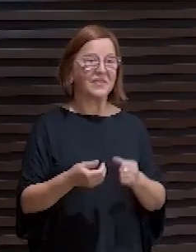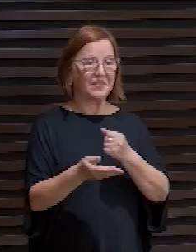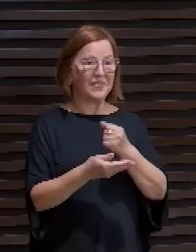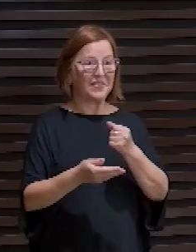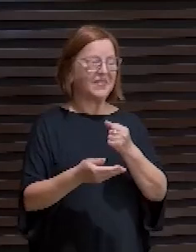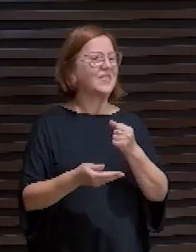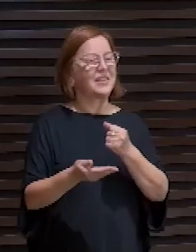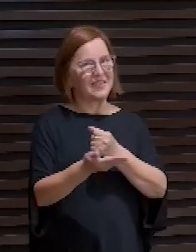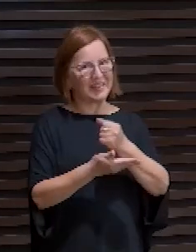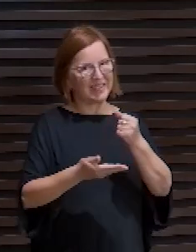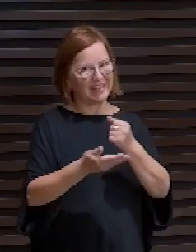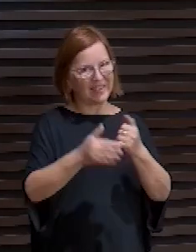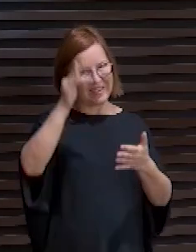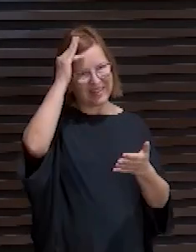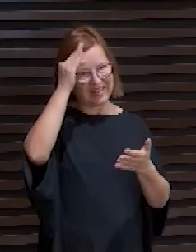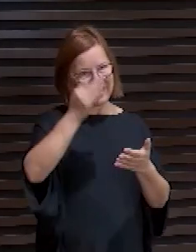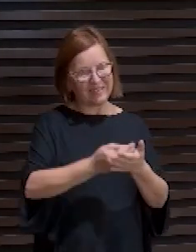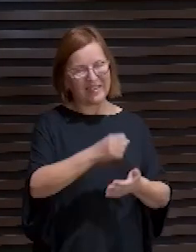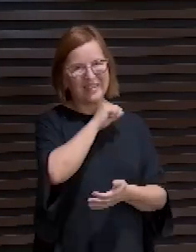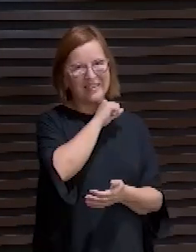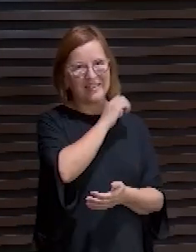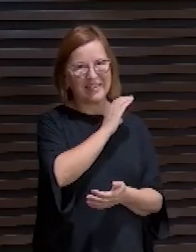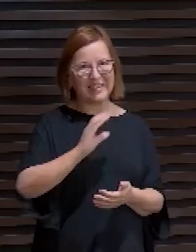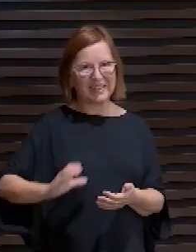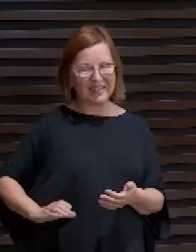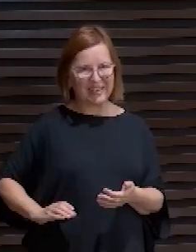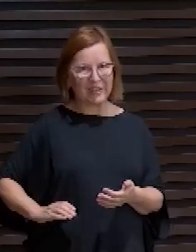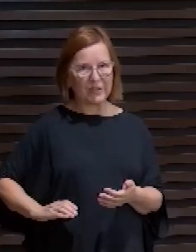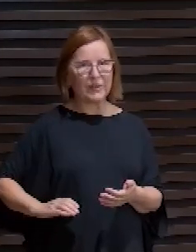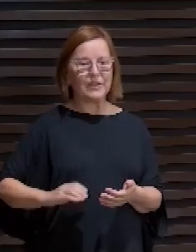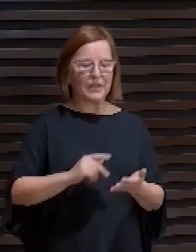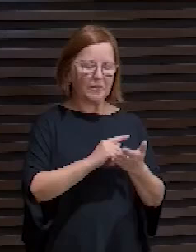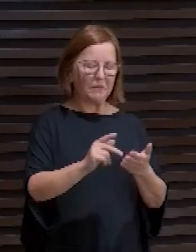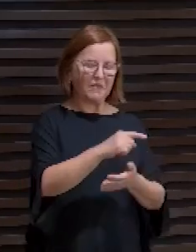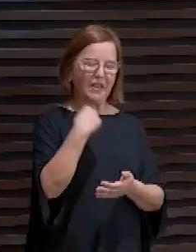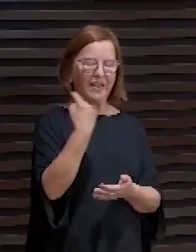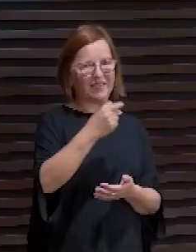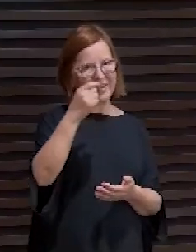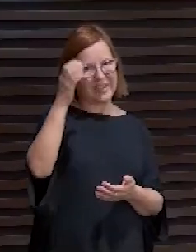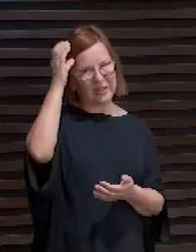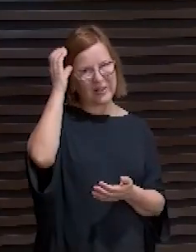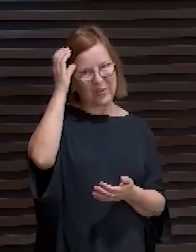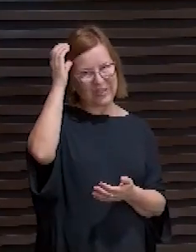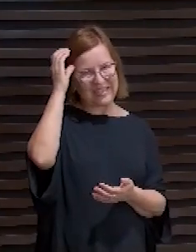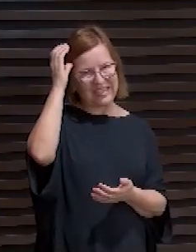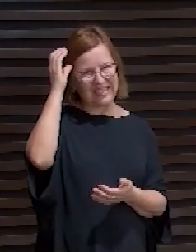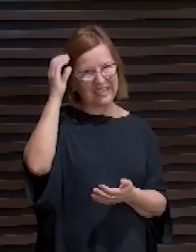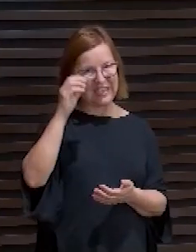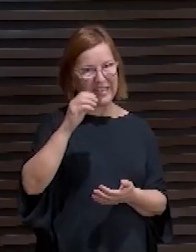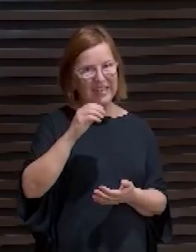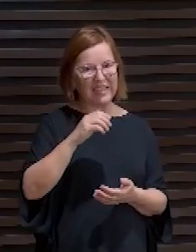de Cristo, que nos purifica a consciência, santificando por inteiro,